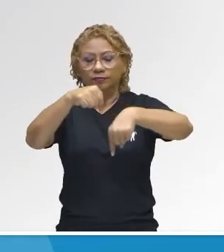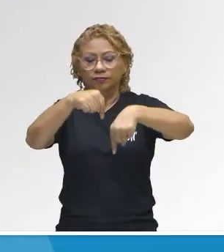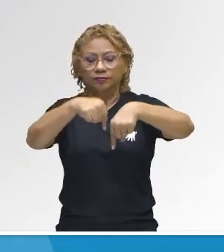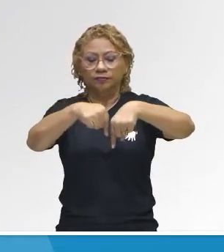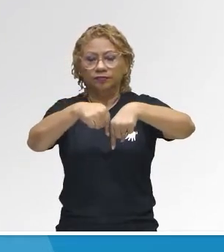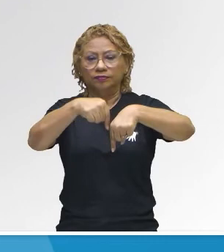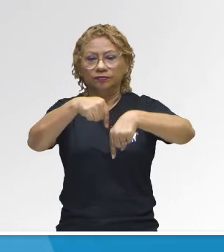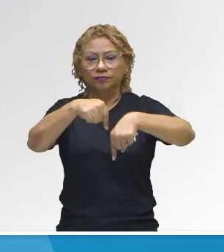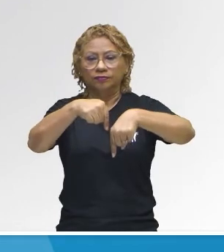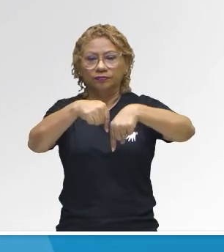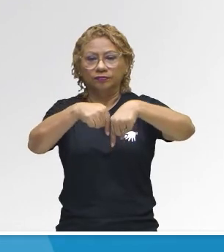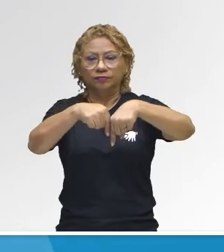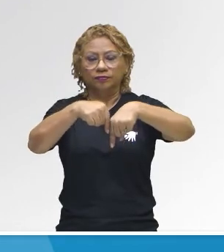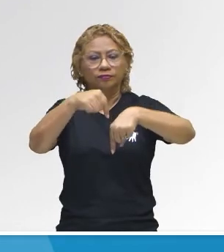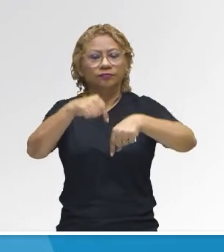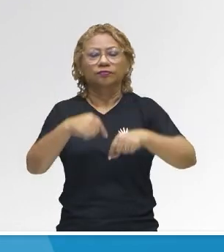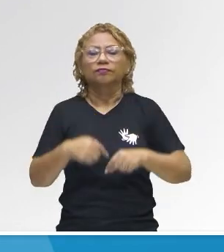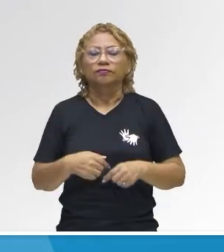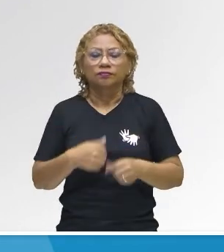aqui.